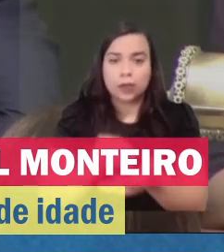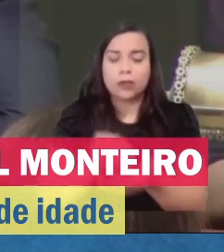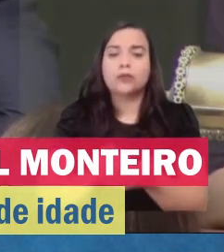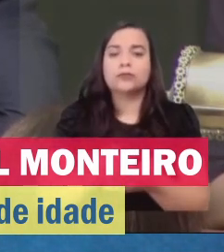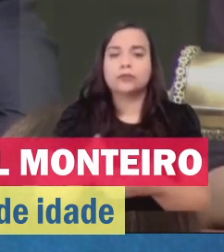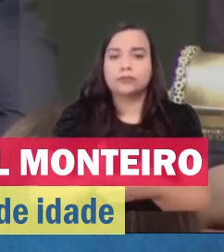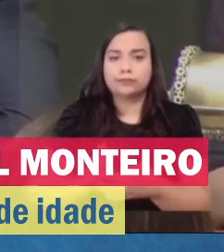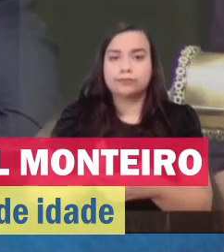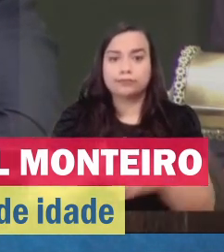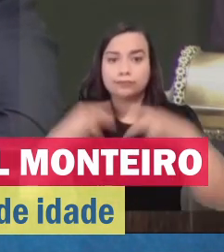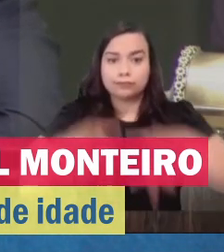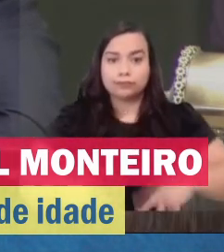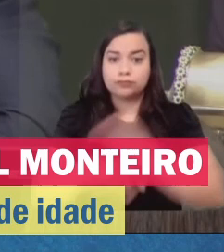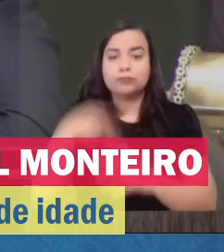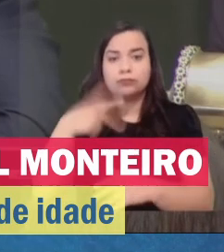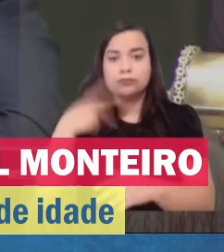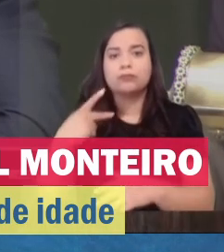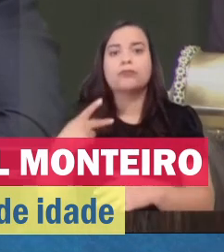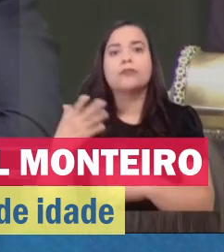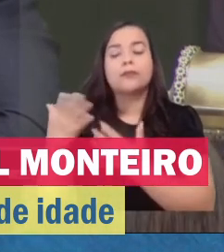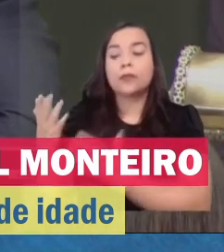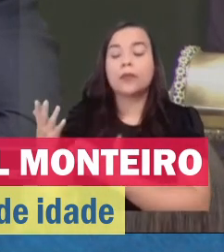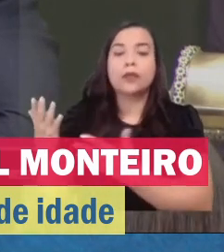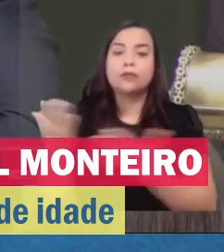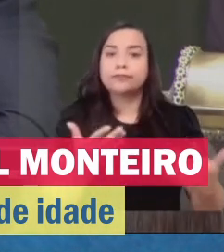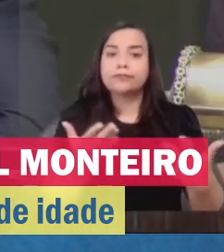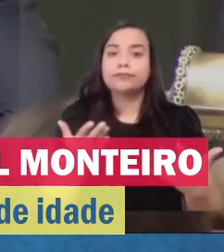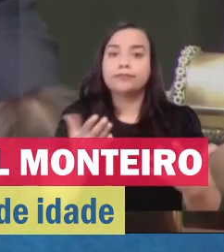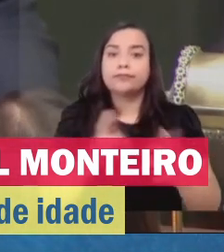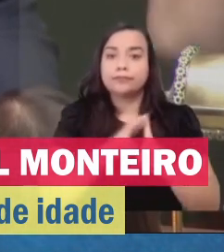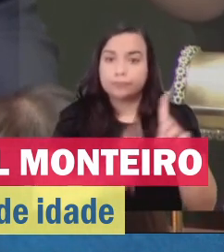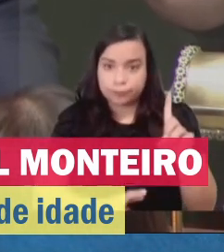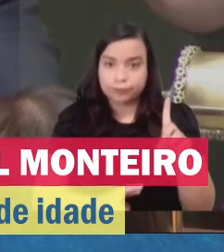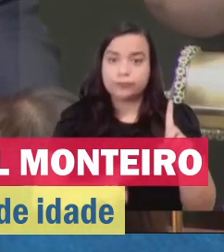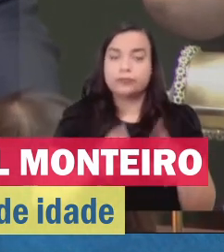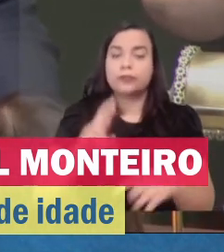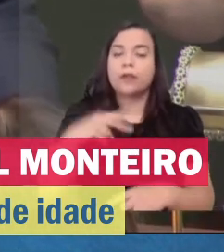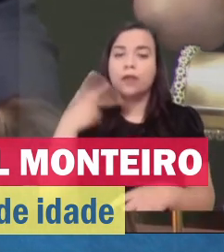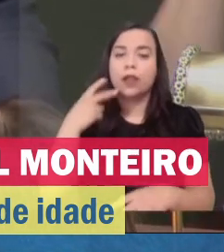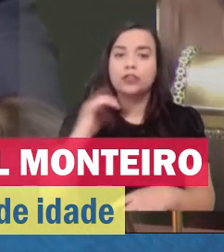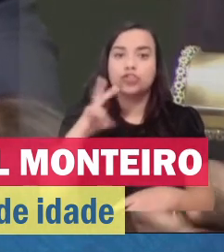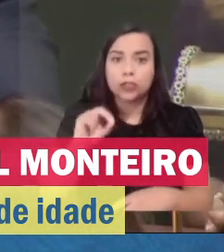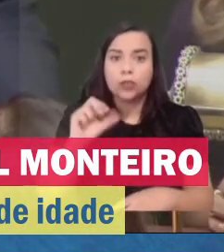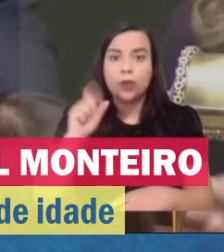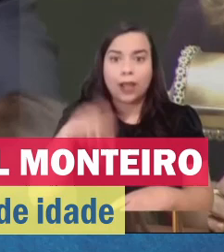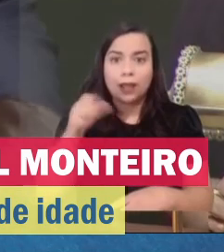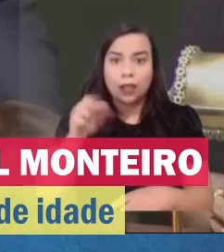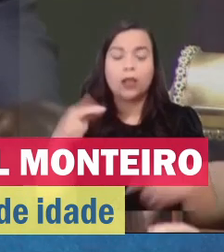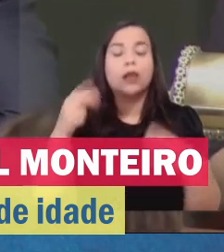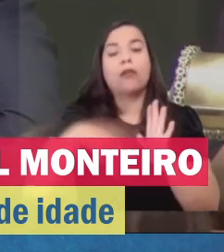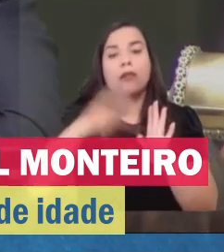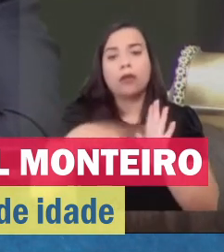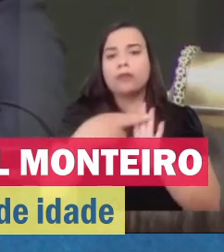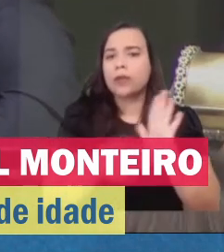presidência, eu passo a palavra ao relator, vereador Chico Alencar, para poder ler o relatório e